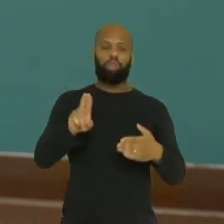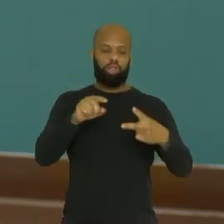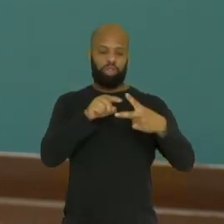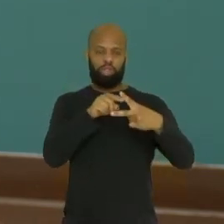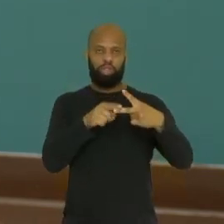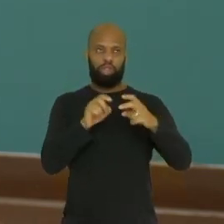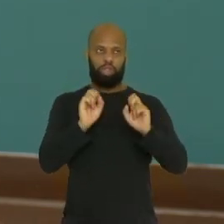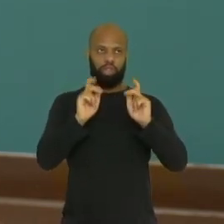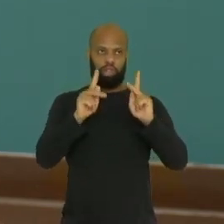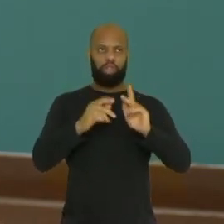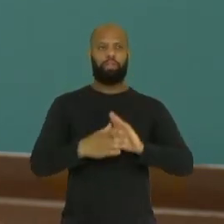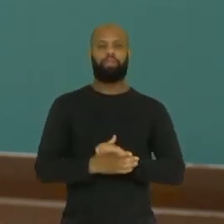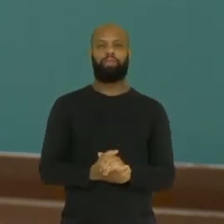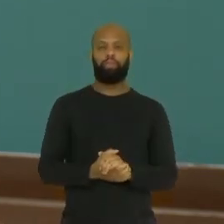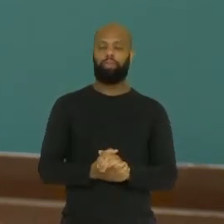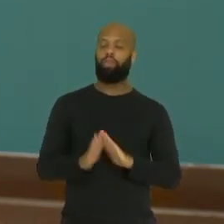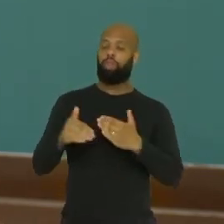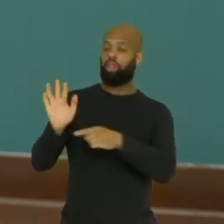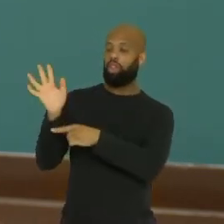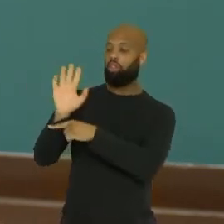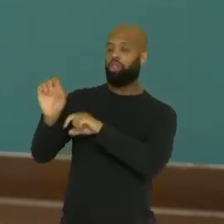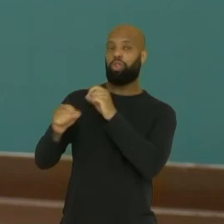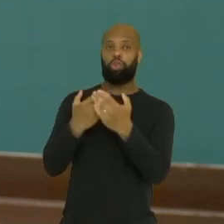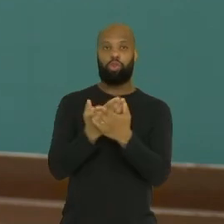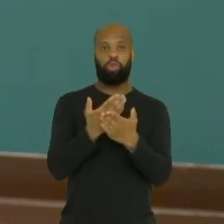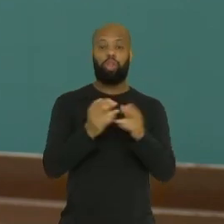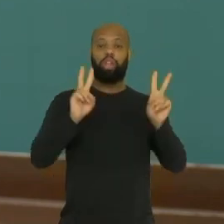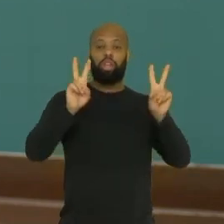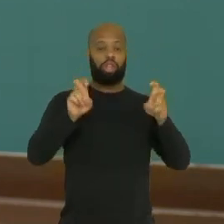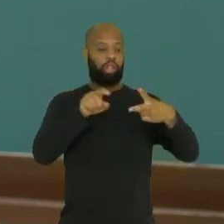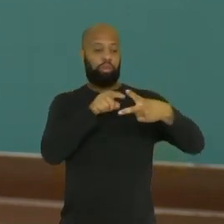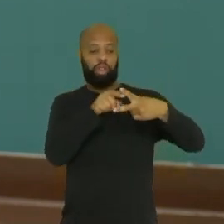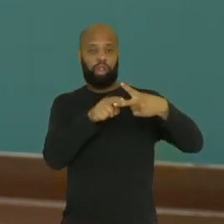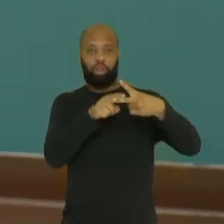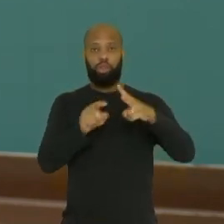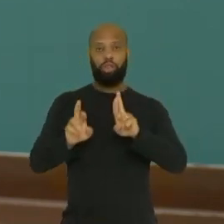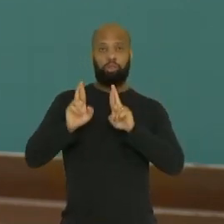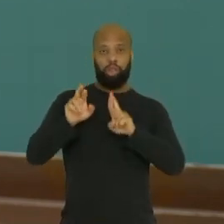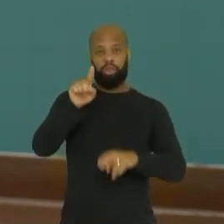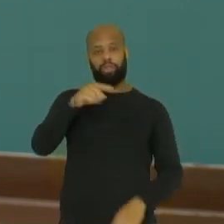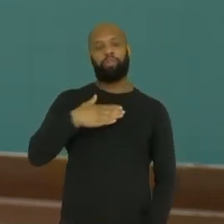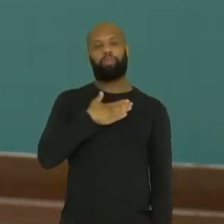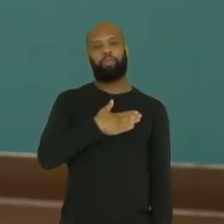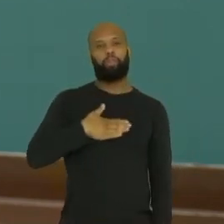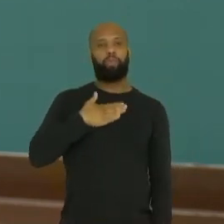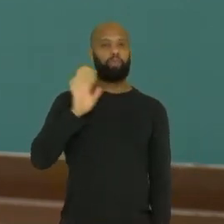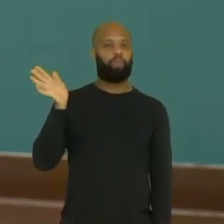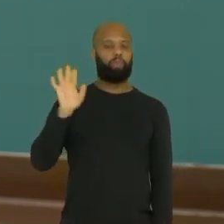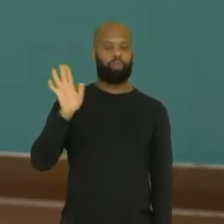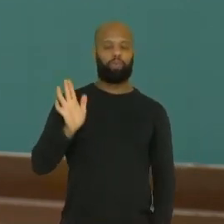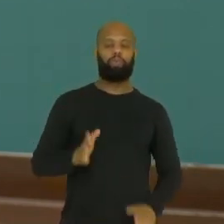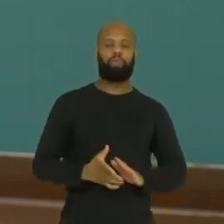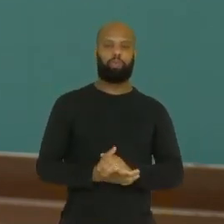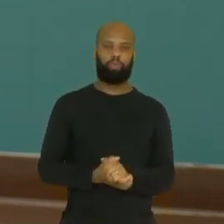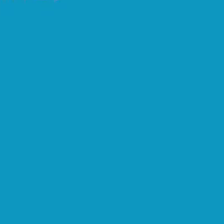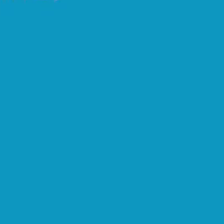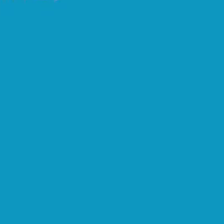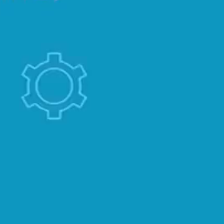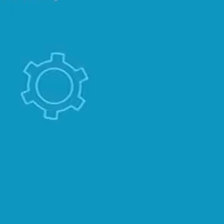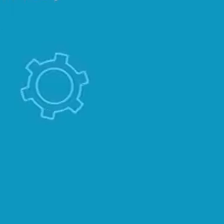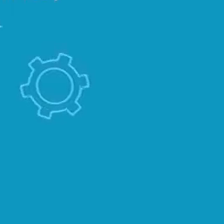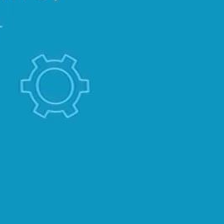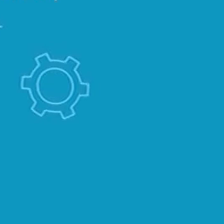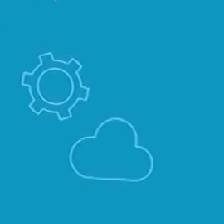ângulo, ok? Bom, nesse vídeo nós falamos um pouquinho sobre ângulos e eu espero que vocês tenham gostado. Até breve!